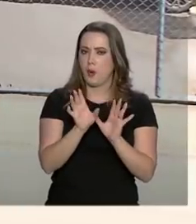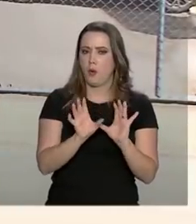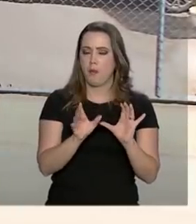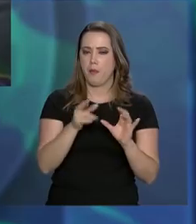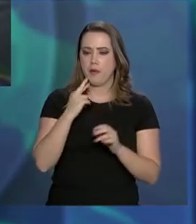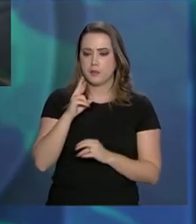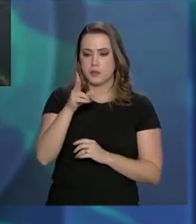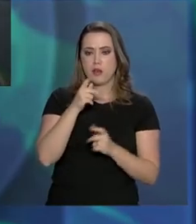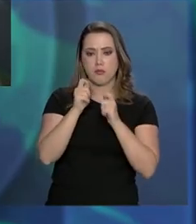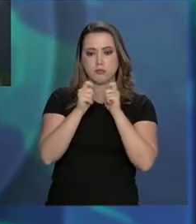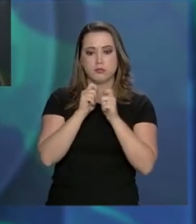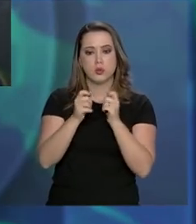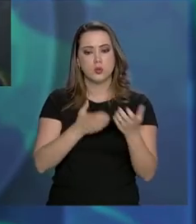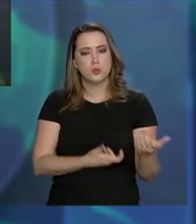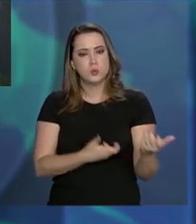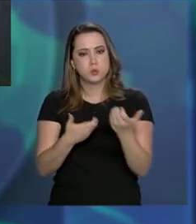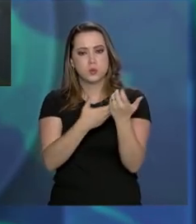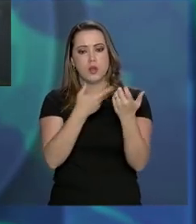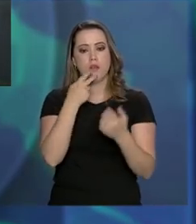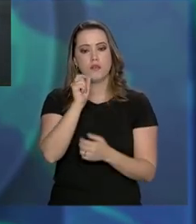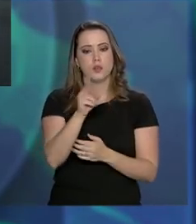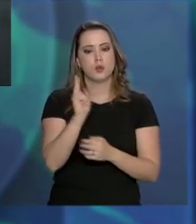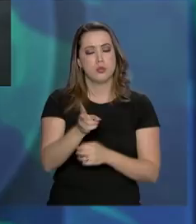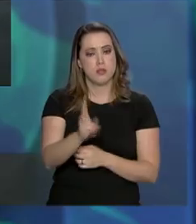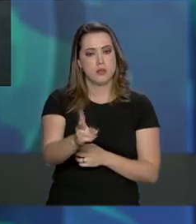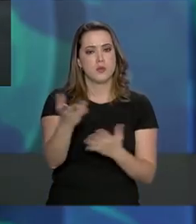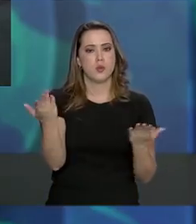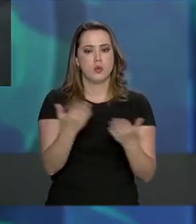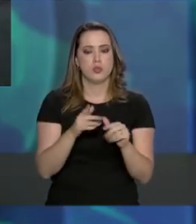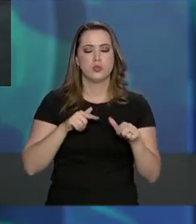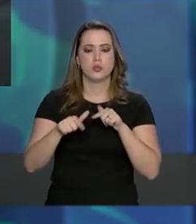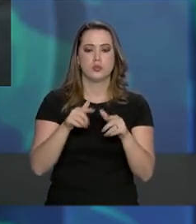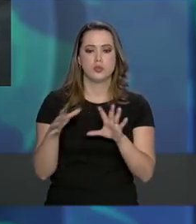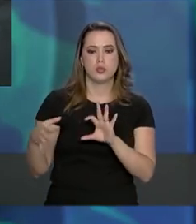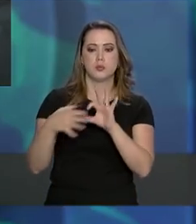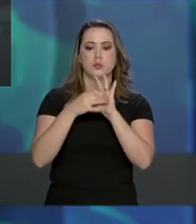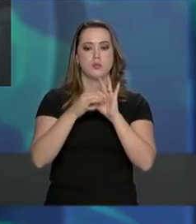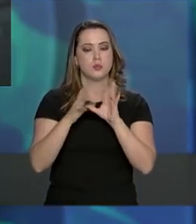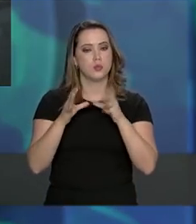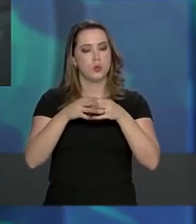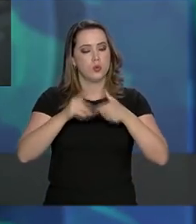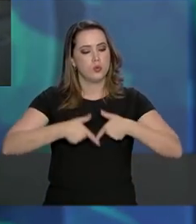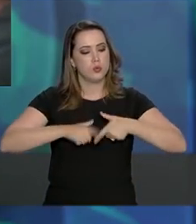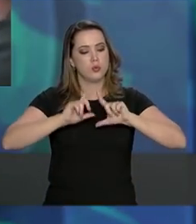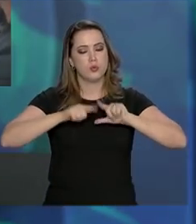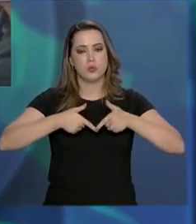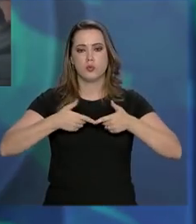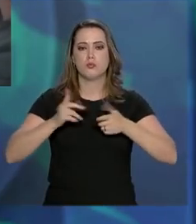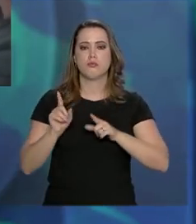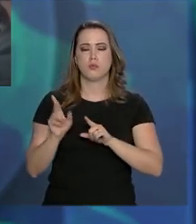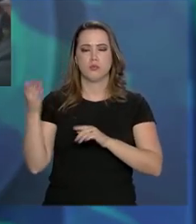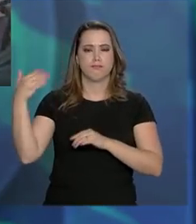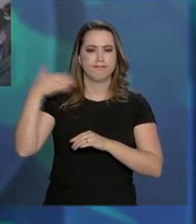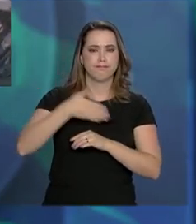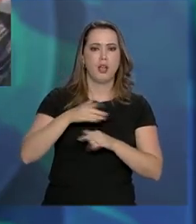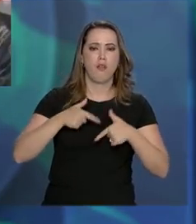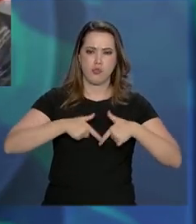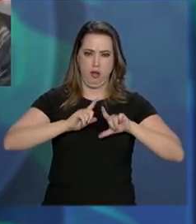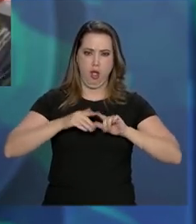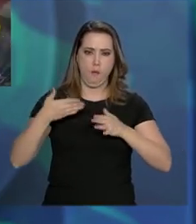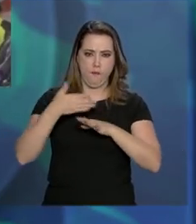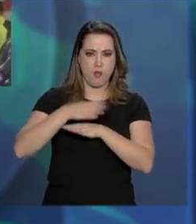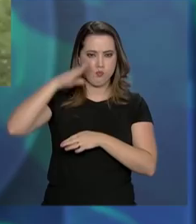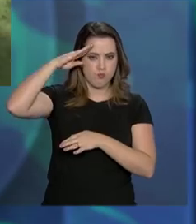de Bombeiros. Ele afirmou que continuou hoje o trabalho em parceria com a equipe de militares que veio de